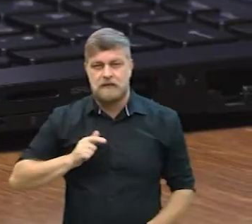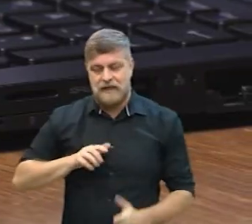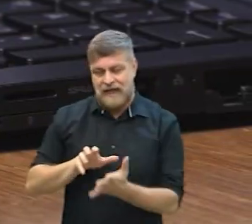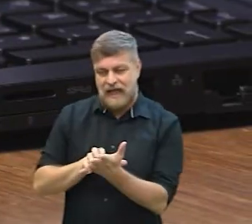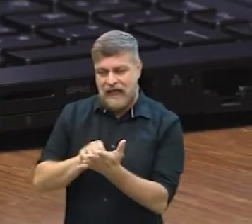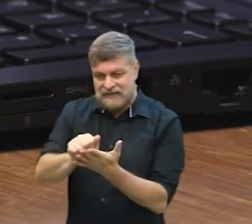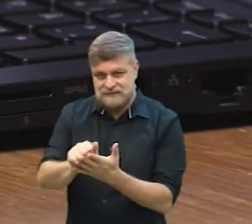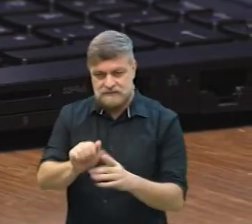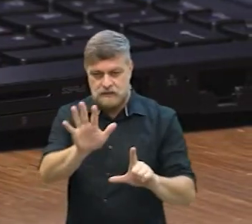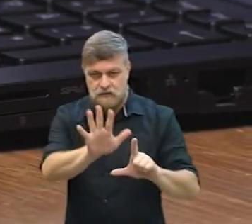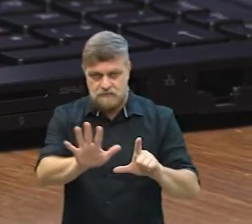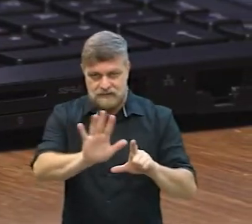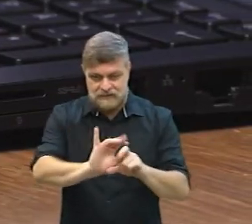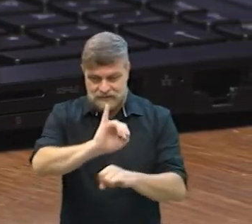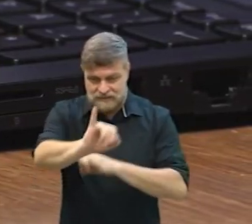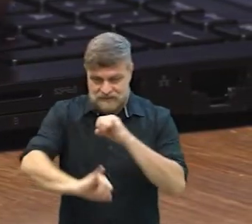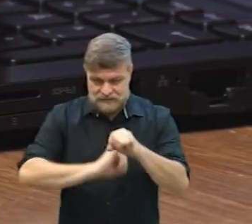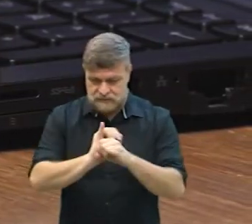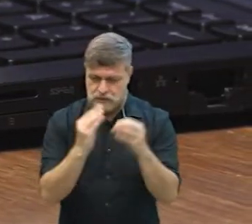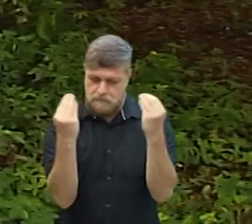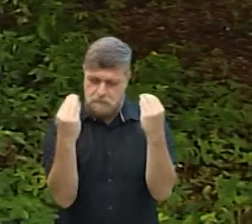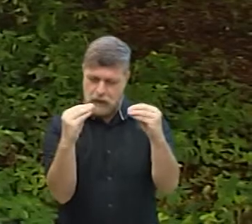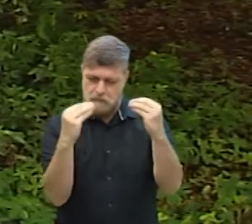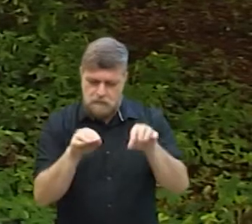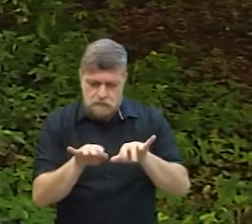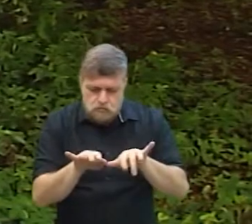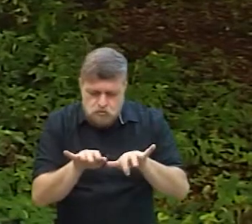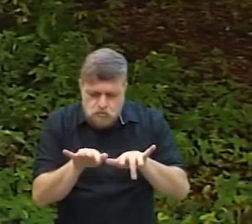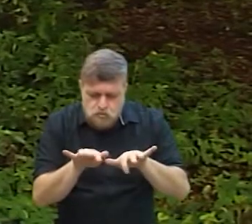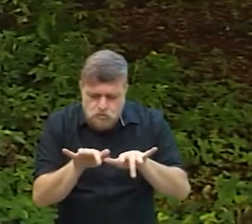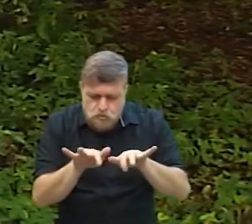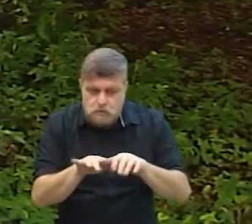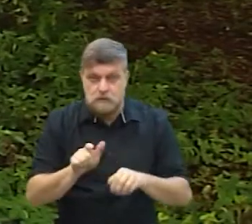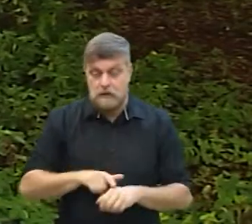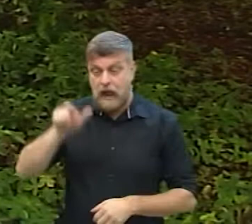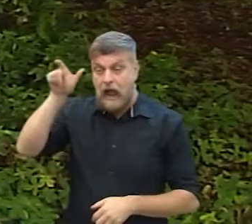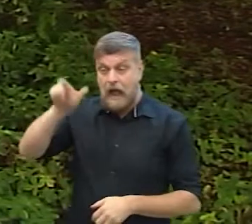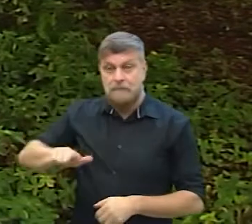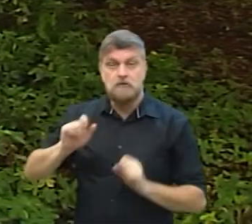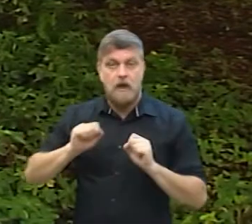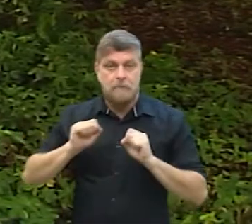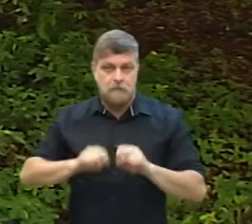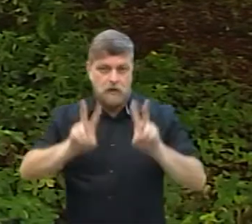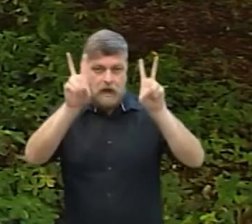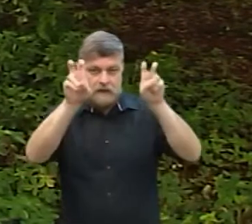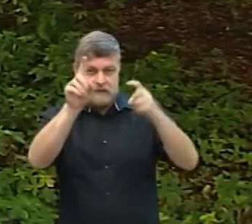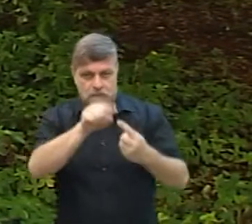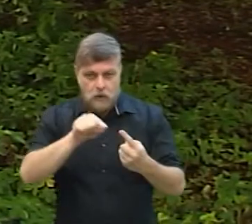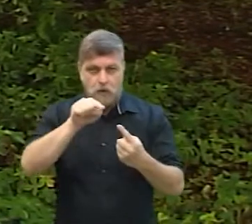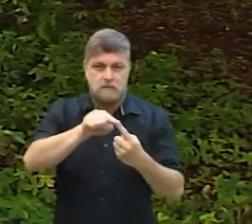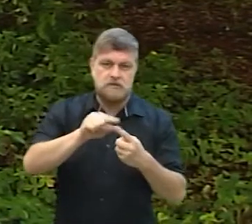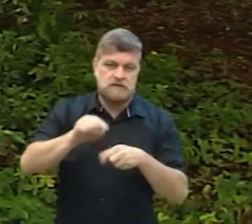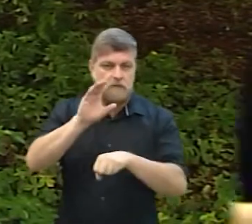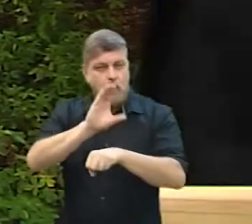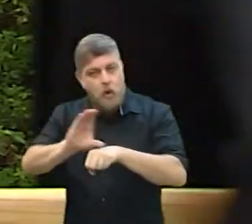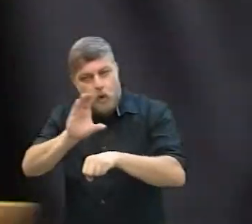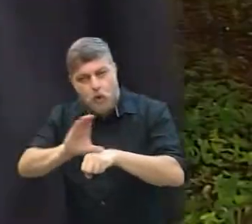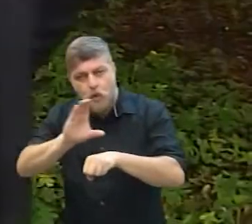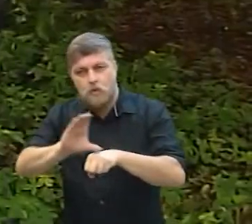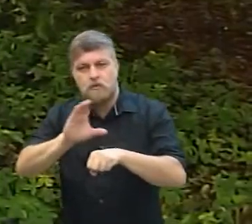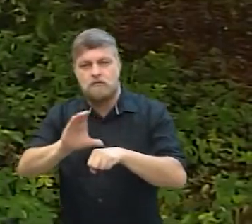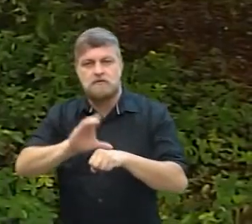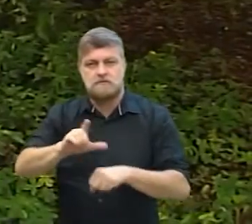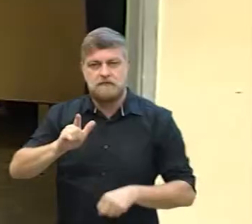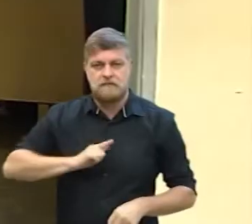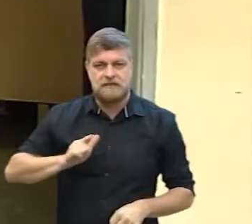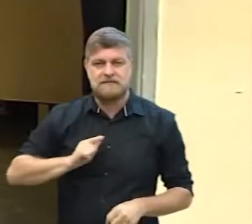por meio de inscrição em uma plataforma online, os interessados poderão ter acesso a temas que objetivam